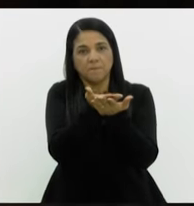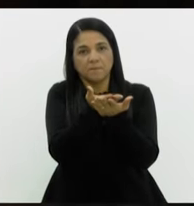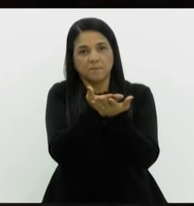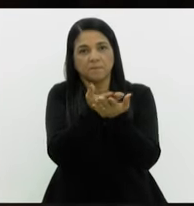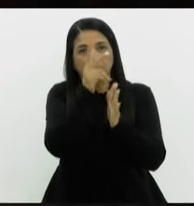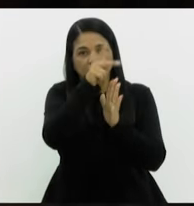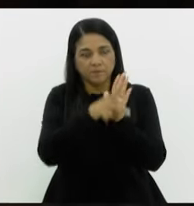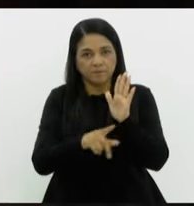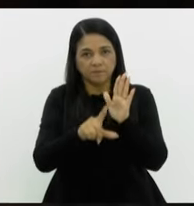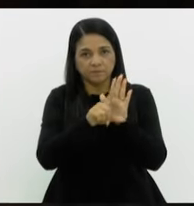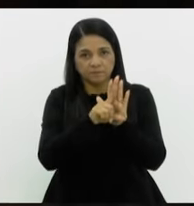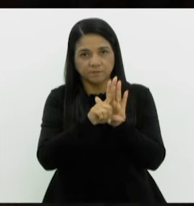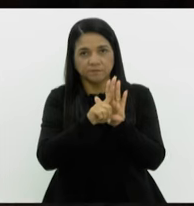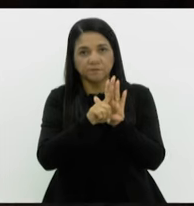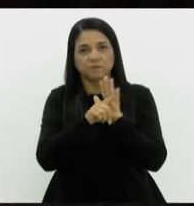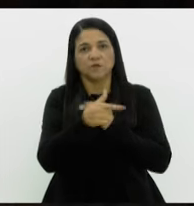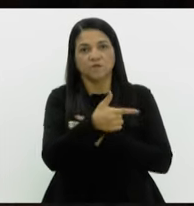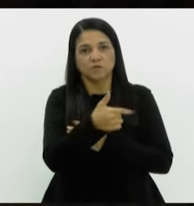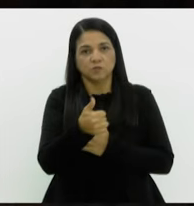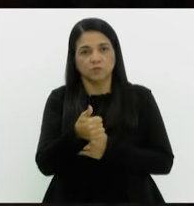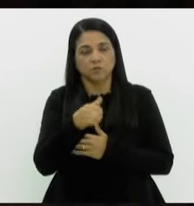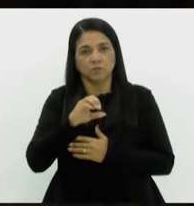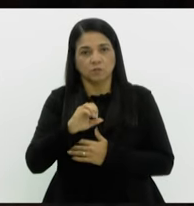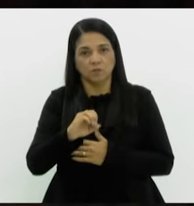do projeto de lei